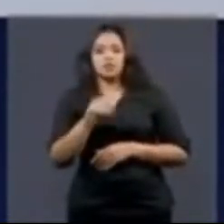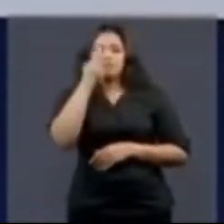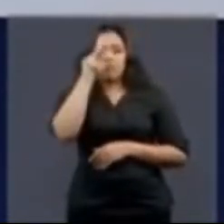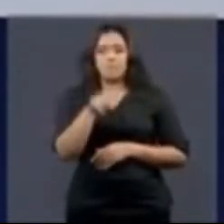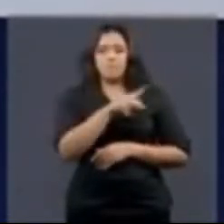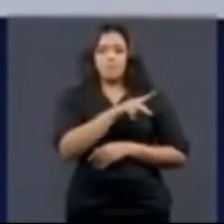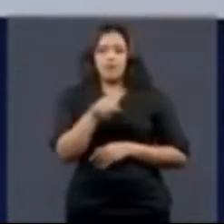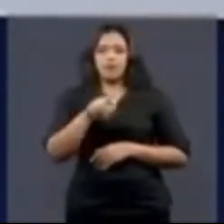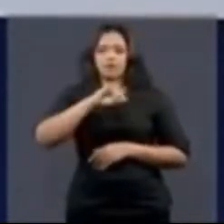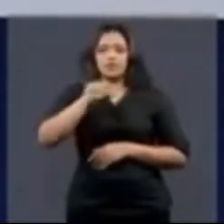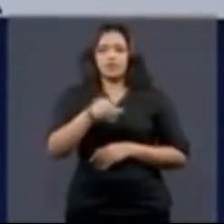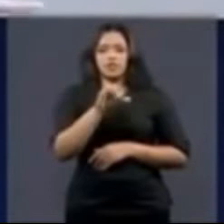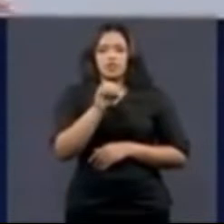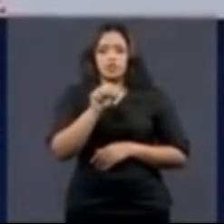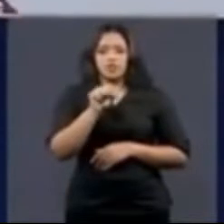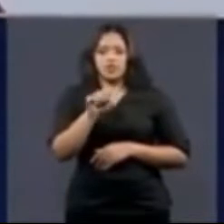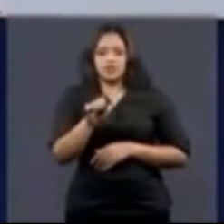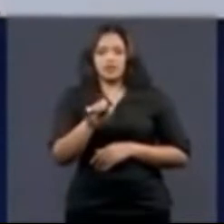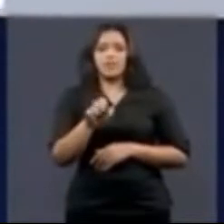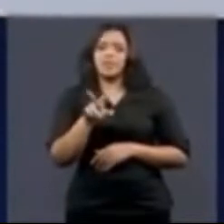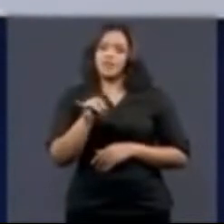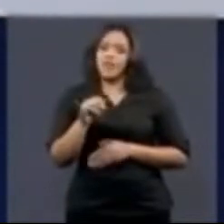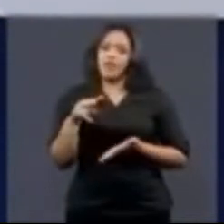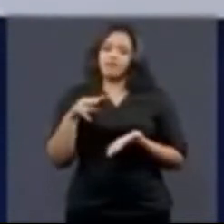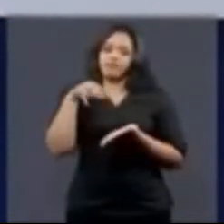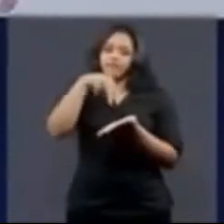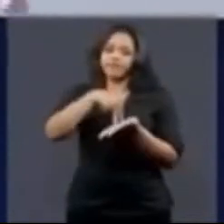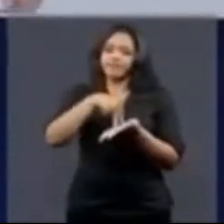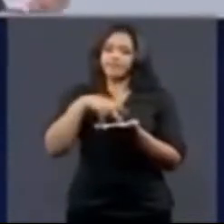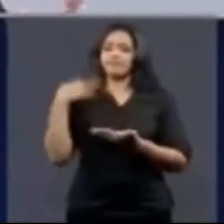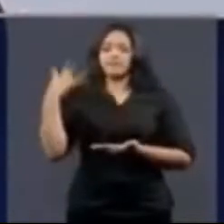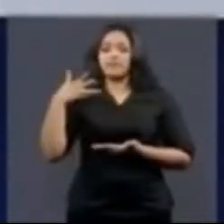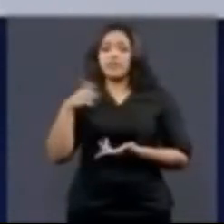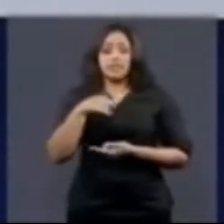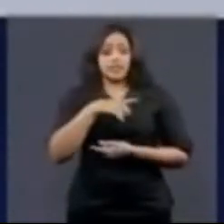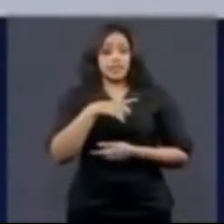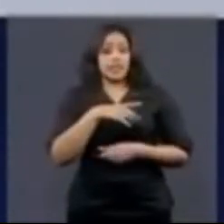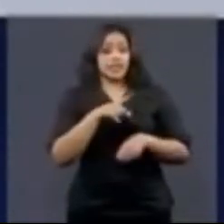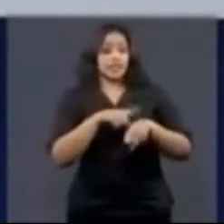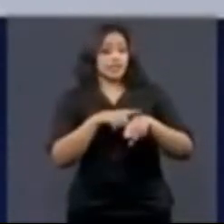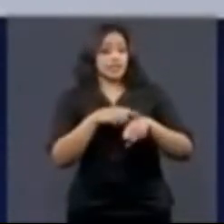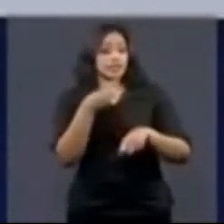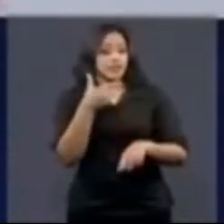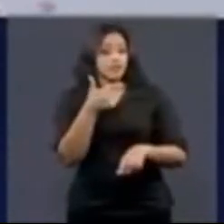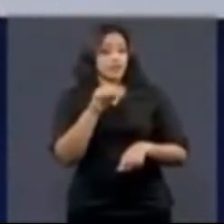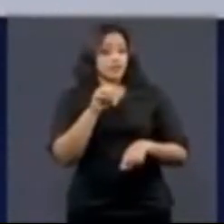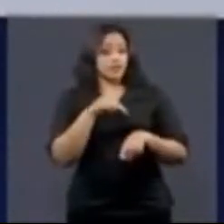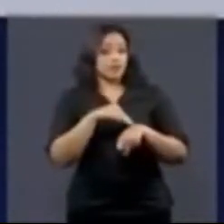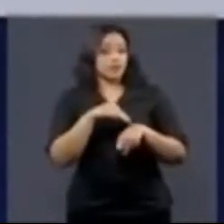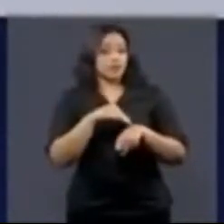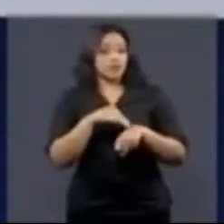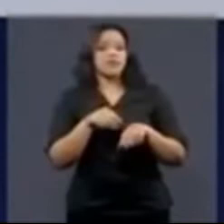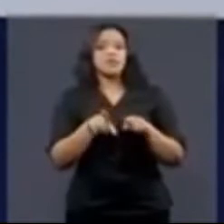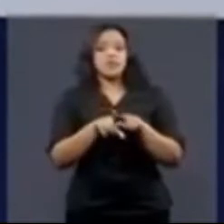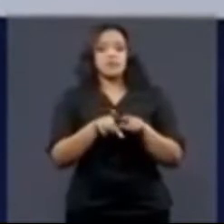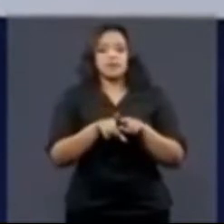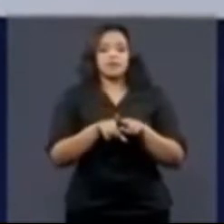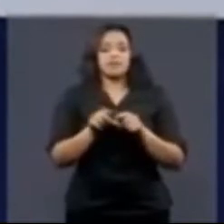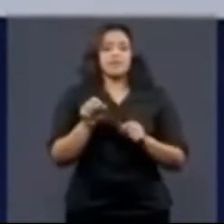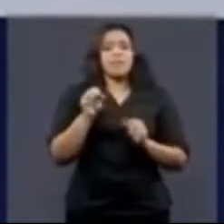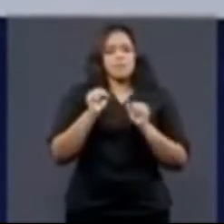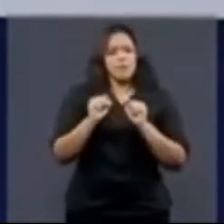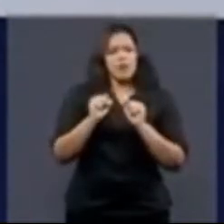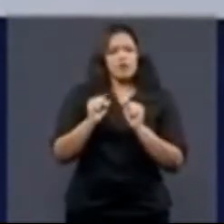de Oliveira e Silva para ocuparem a tribuna. Terão o tempo de 20 minutos e a divisão fica a